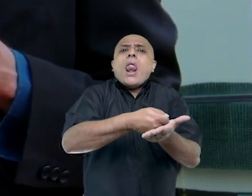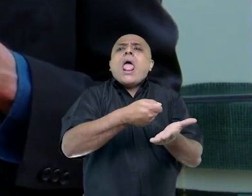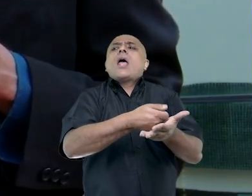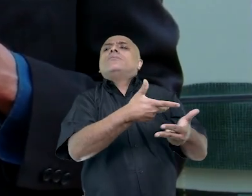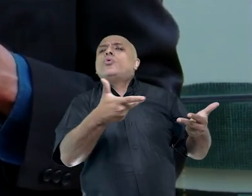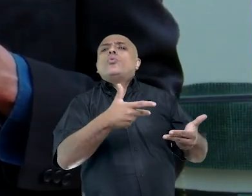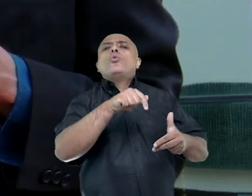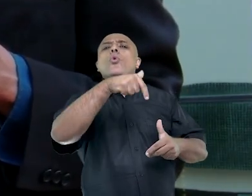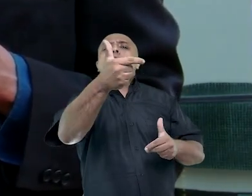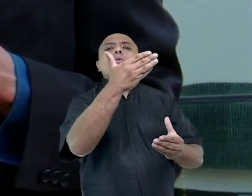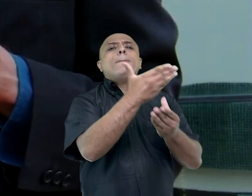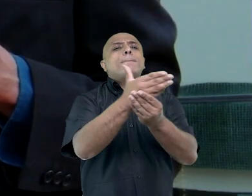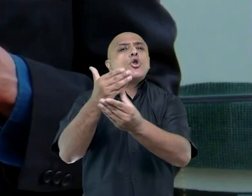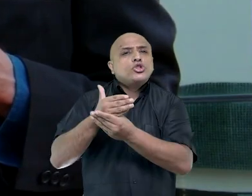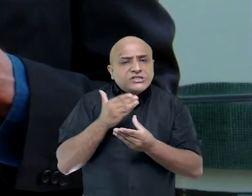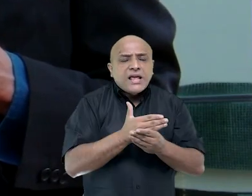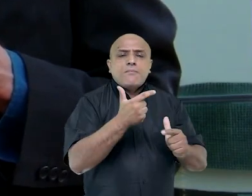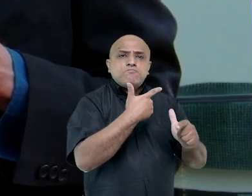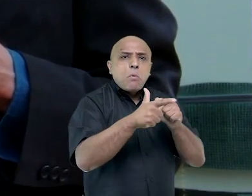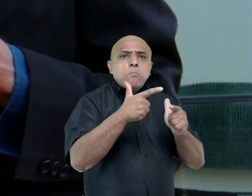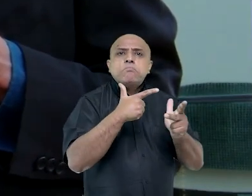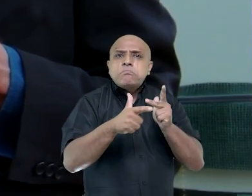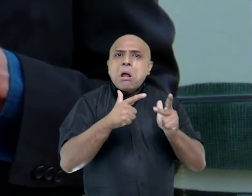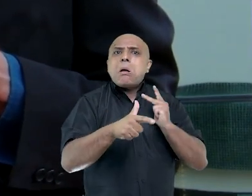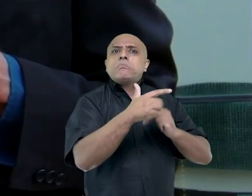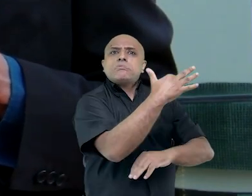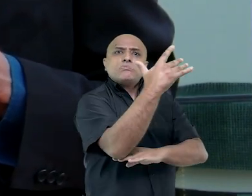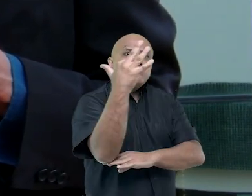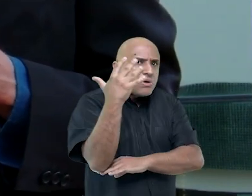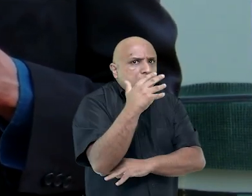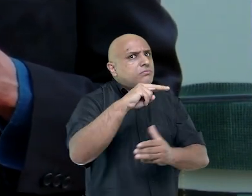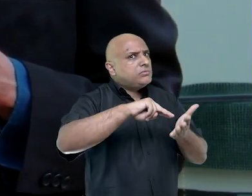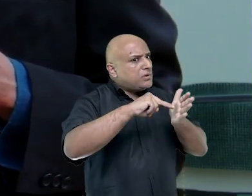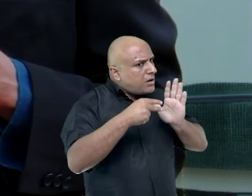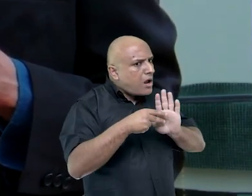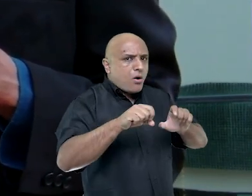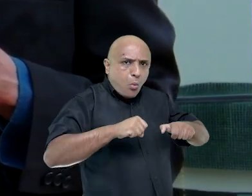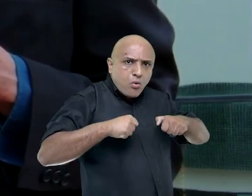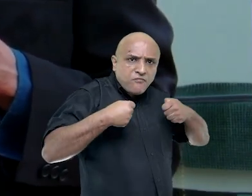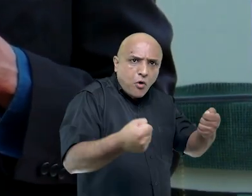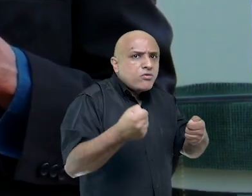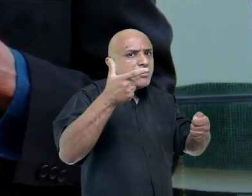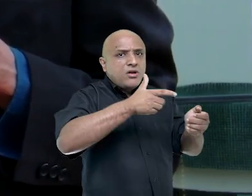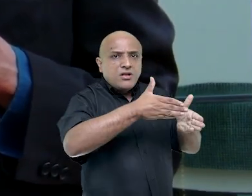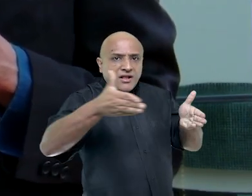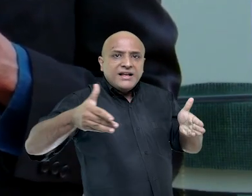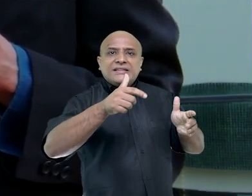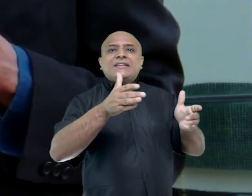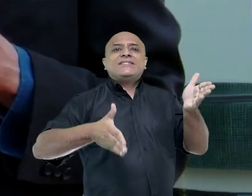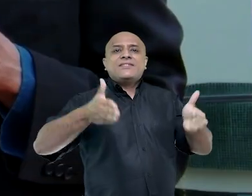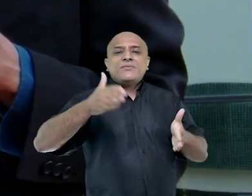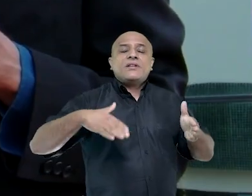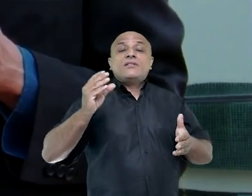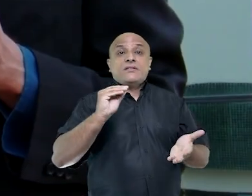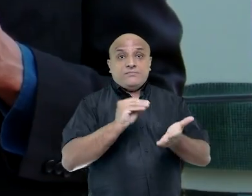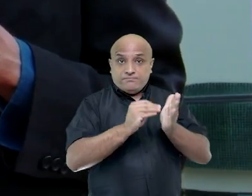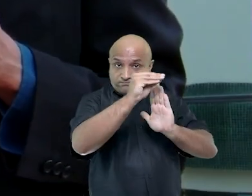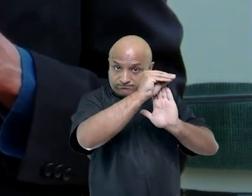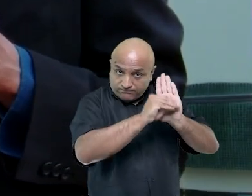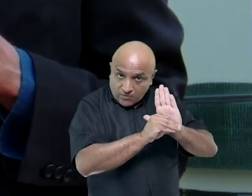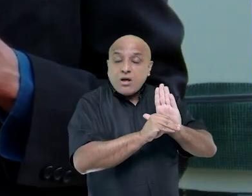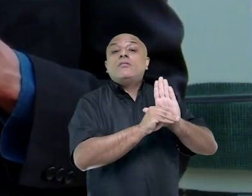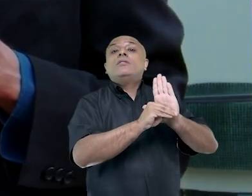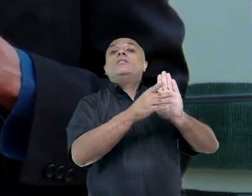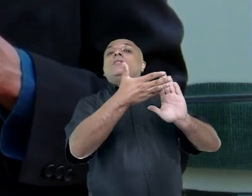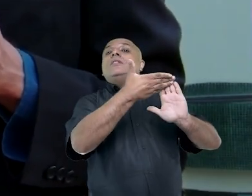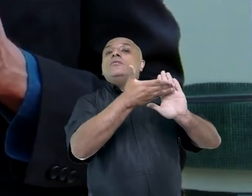outros processos ligados a danos ambientais significativos. O esforço acontece durante a Semana da Pauta Verde, uma